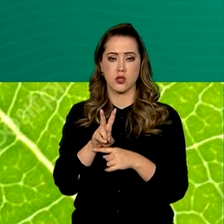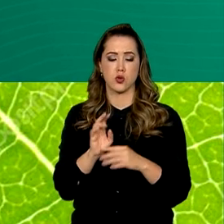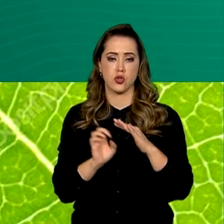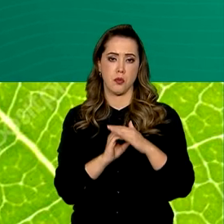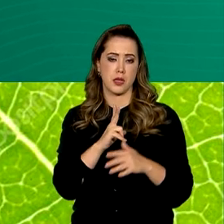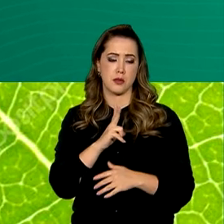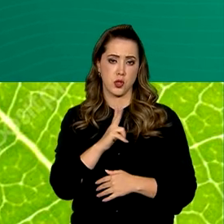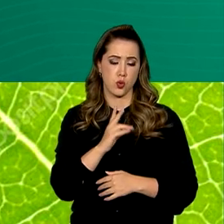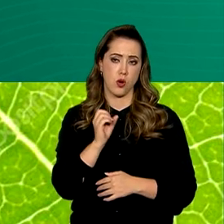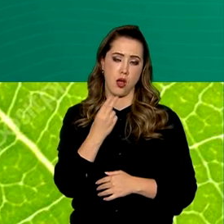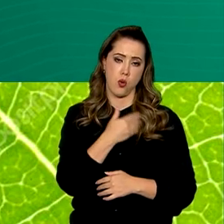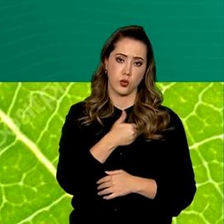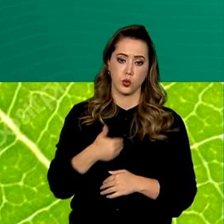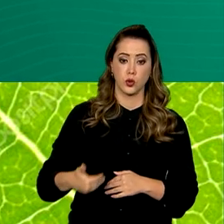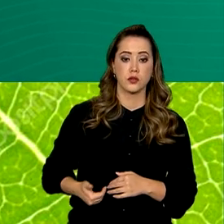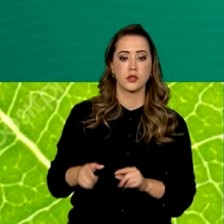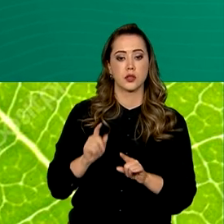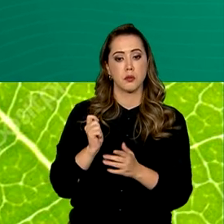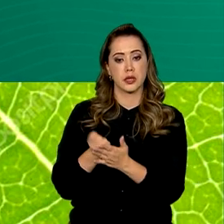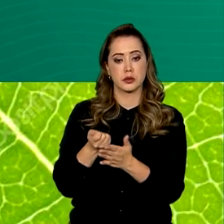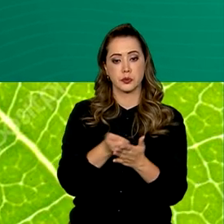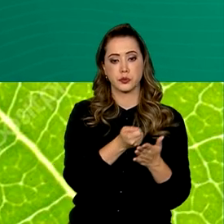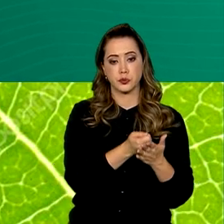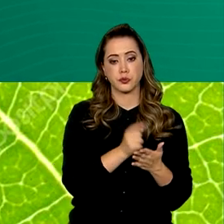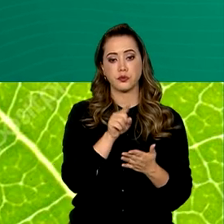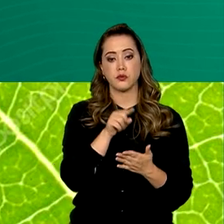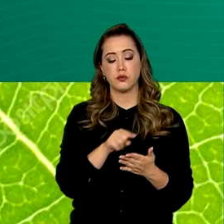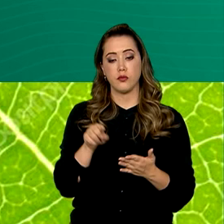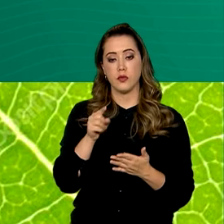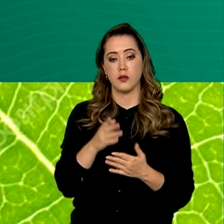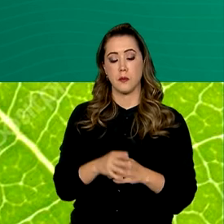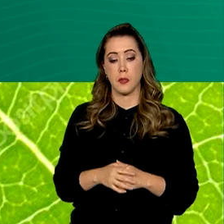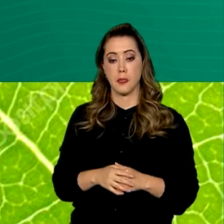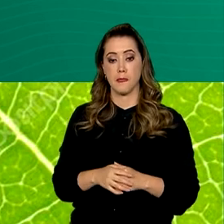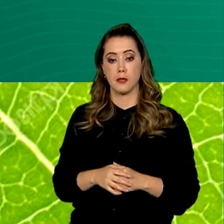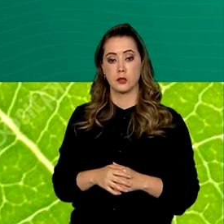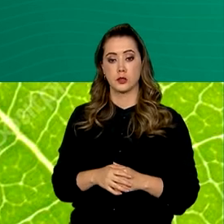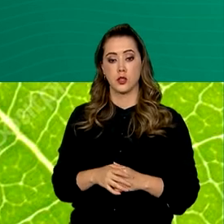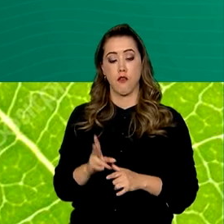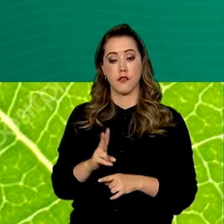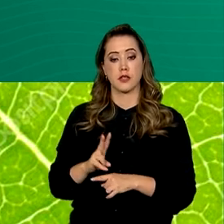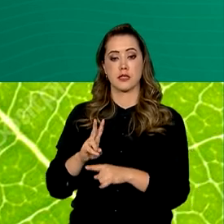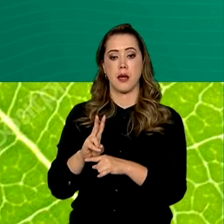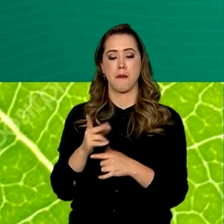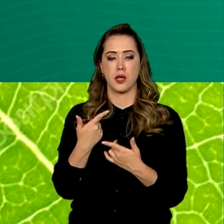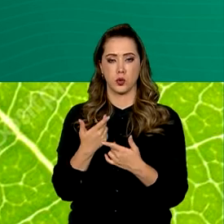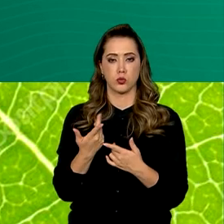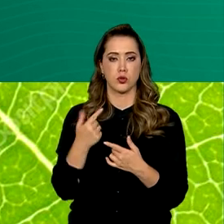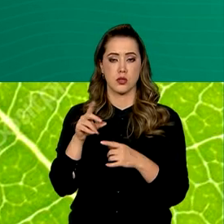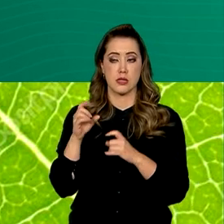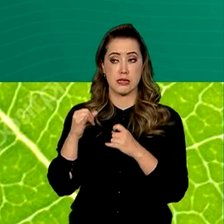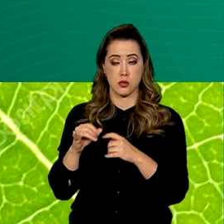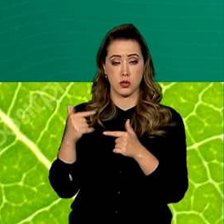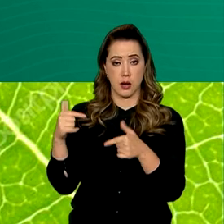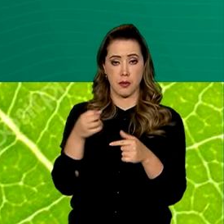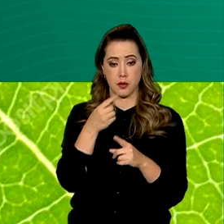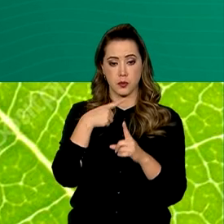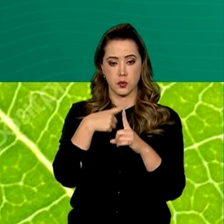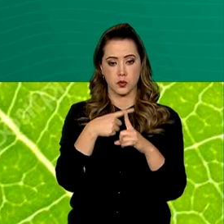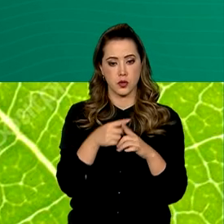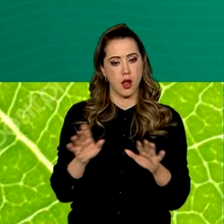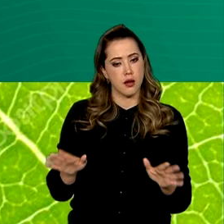de atividades econômicas com impactos ambientalmente e socialmente positivos, a elevação da produtividade e